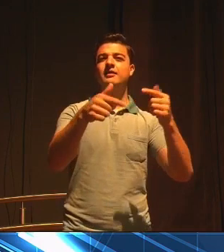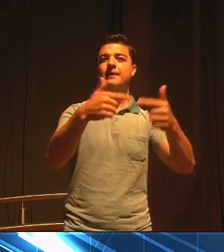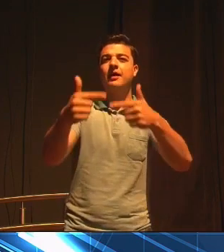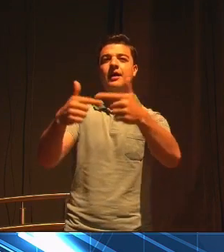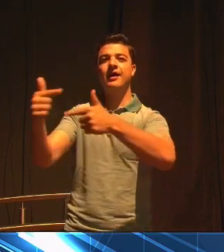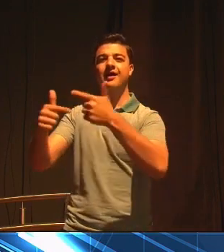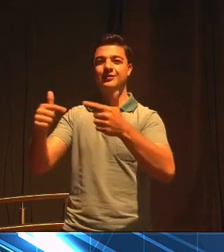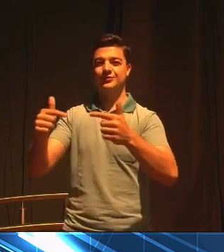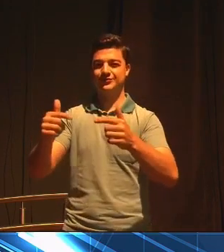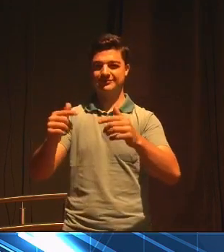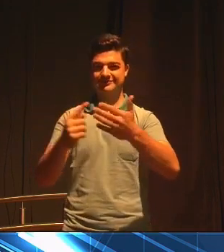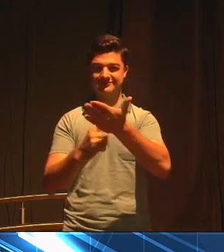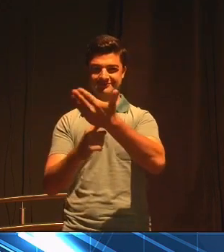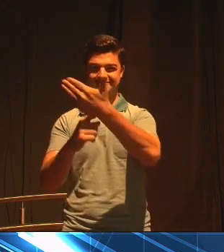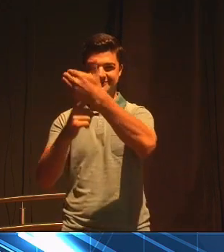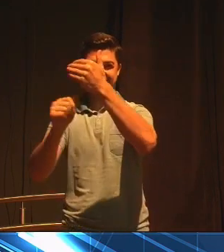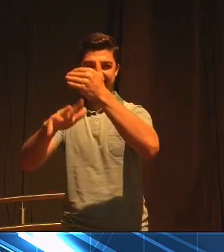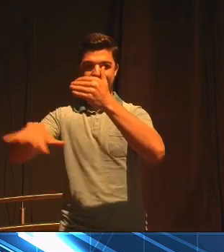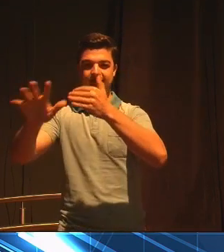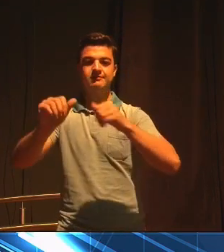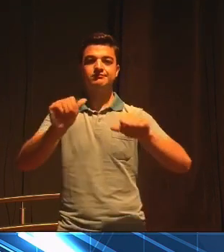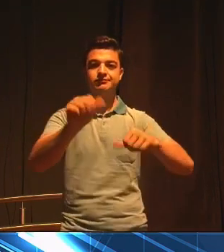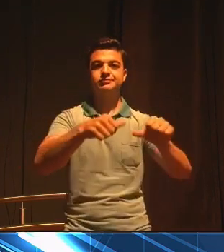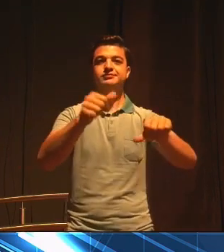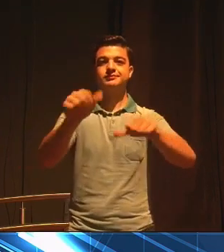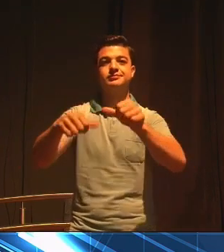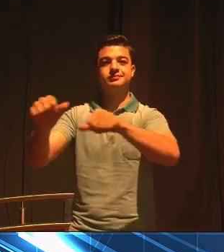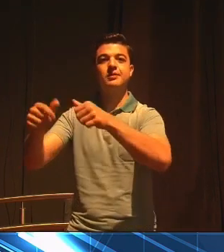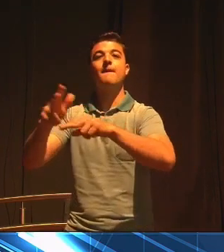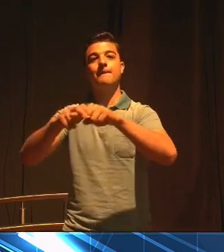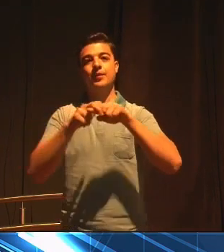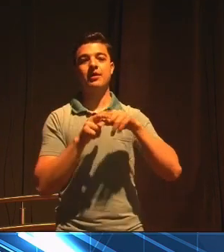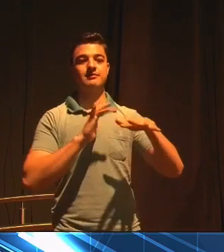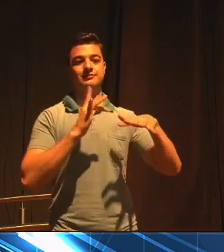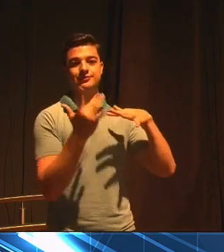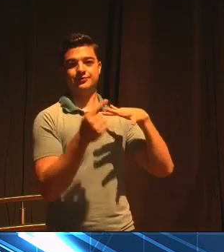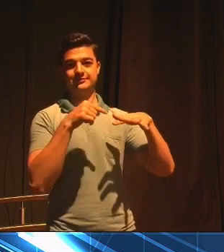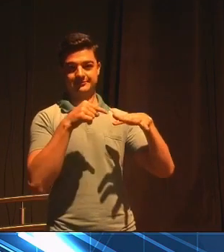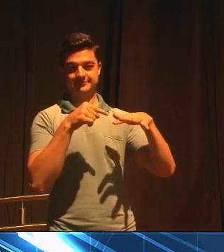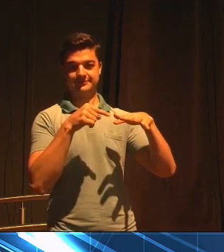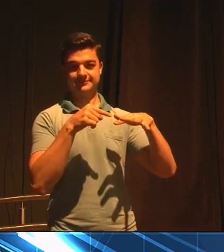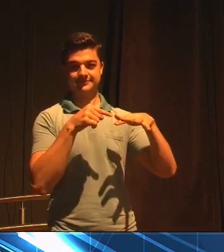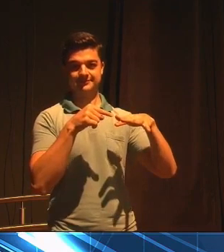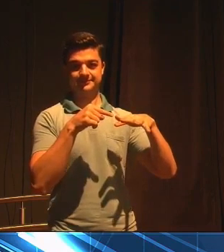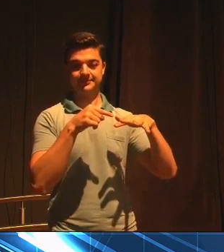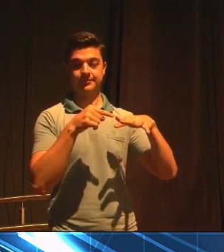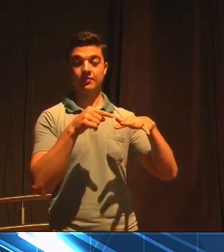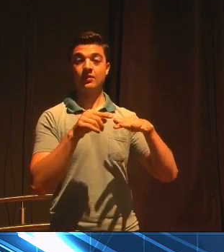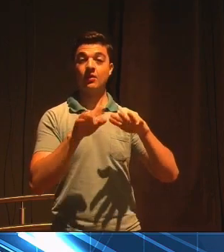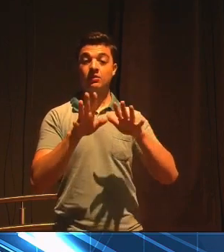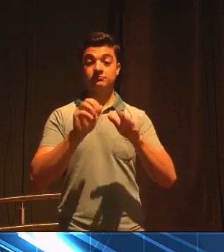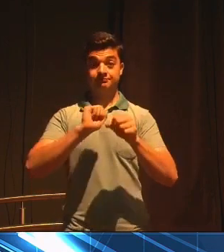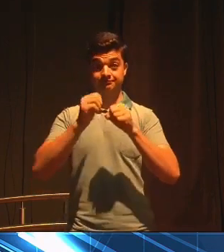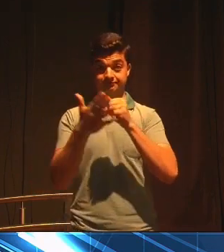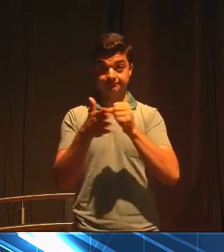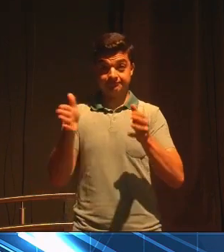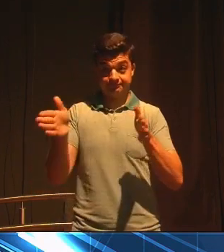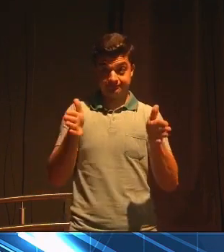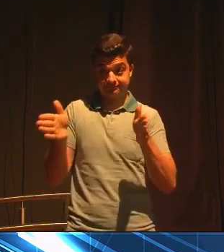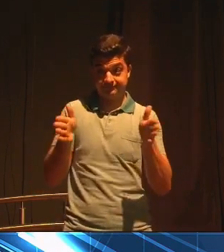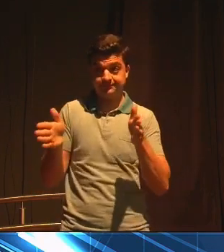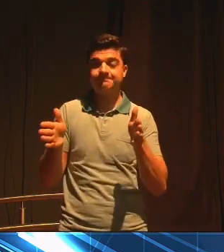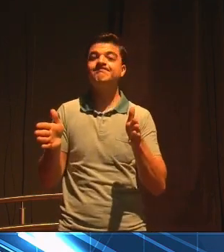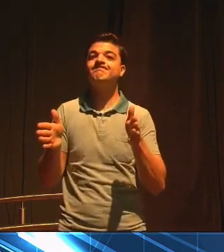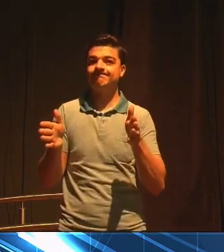fala muito de carreira em eventos, no LinkedIn, mas durante a pandemia aconteceu um movimento aí que deu uma